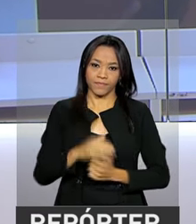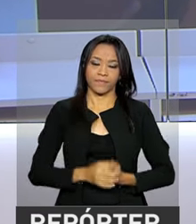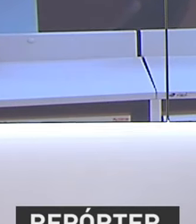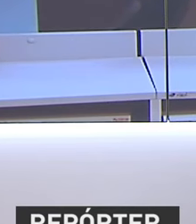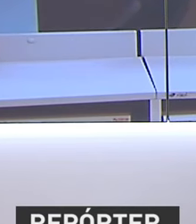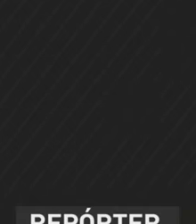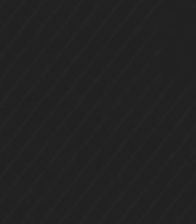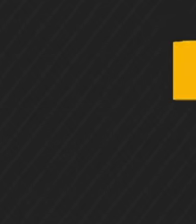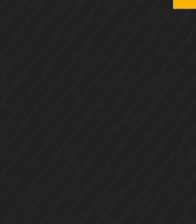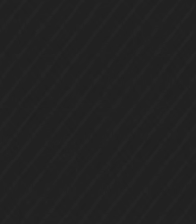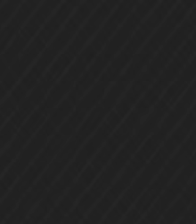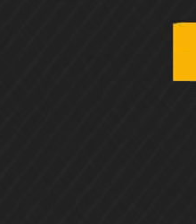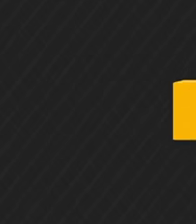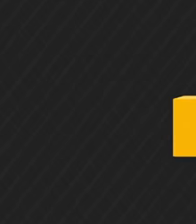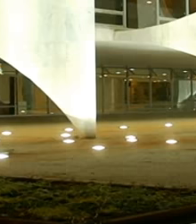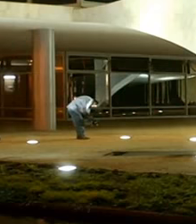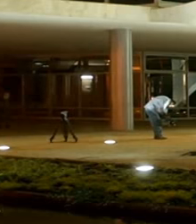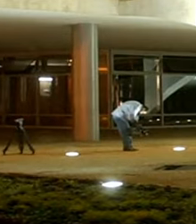federal.